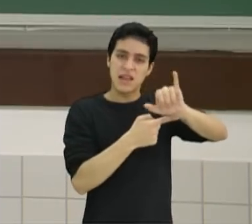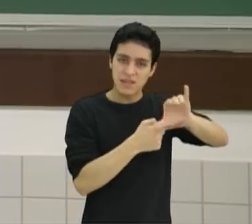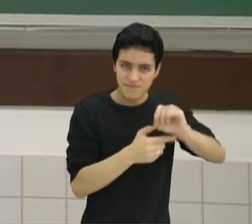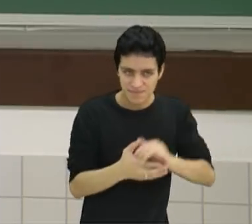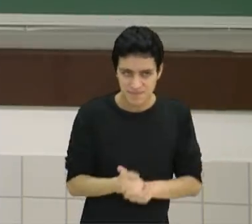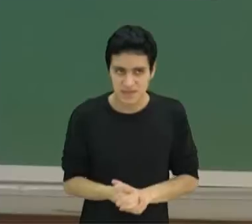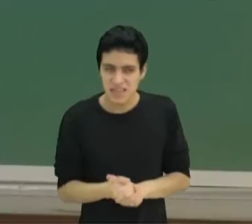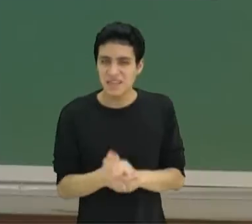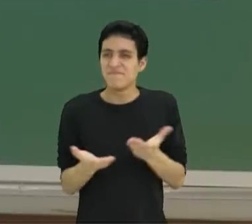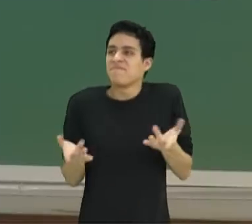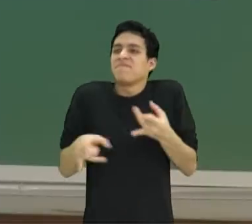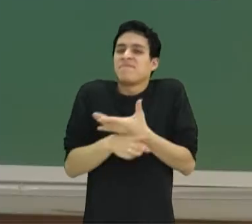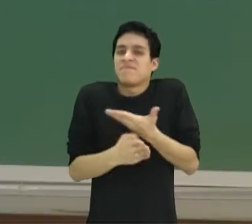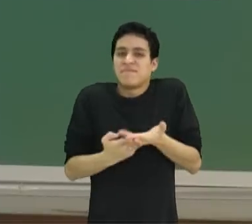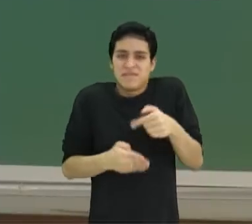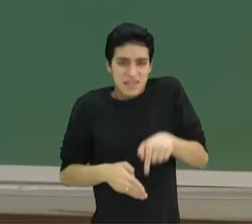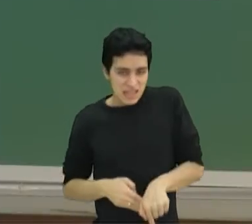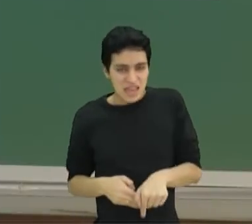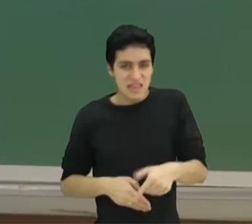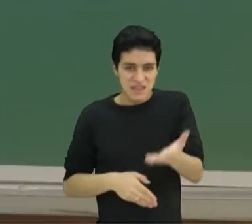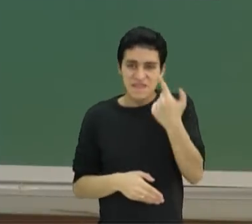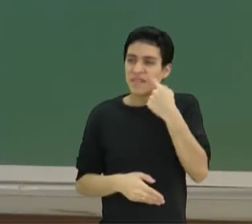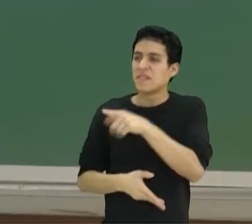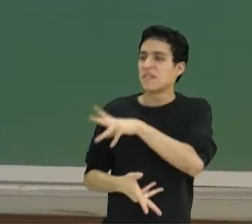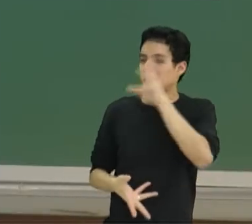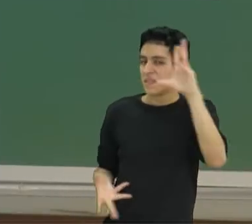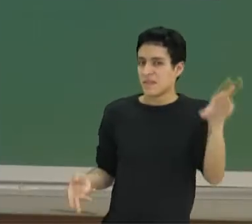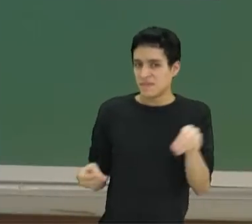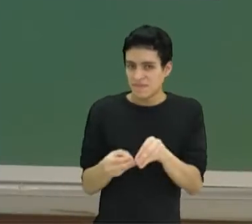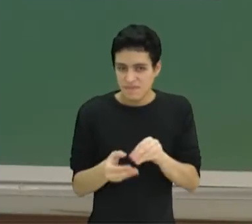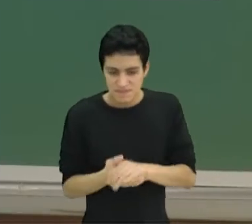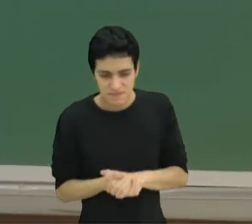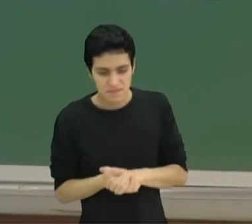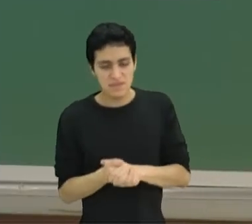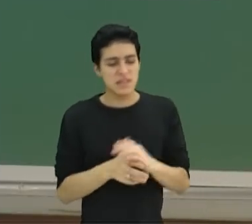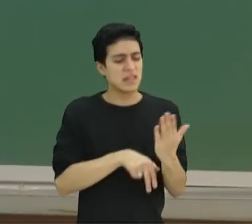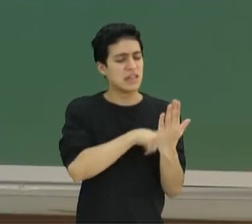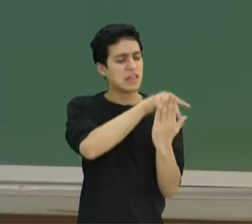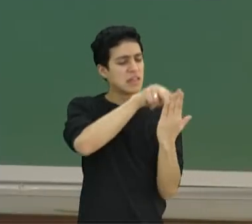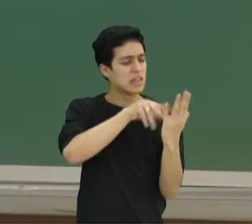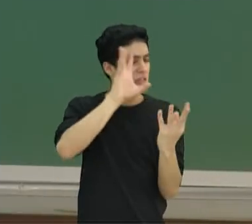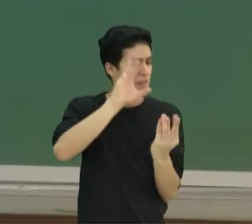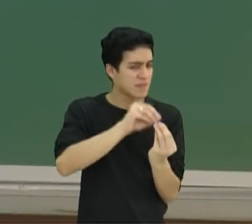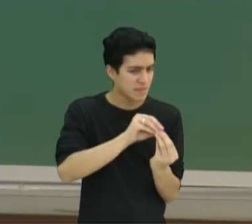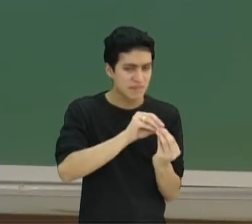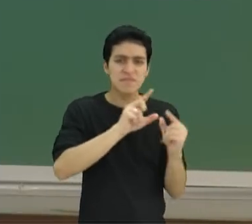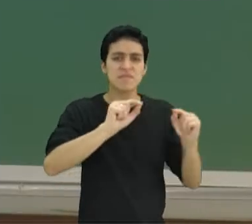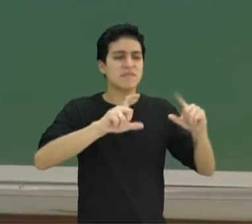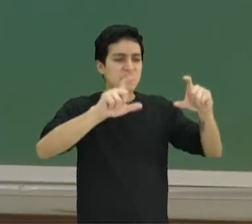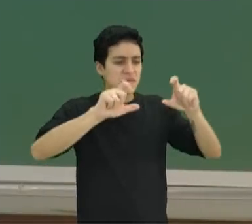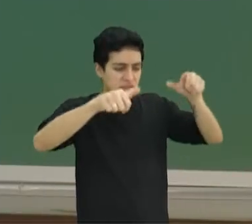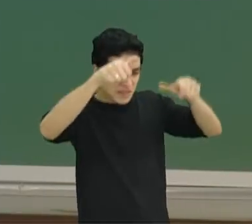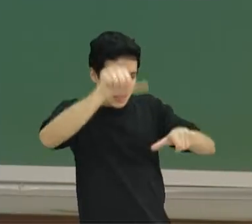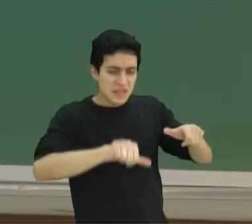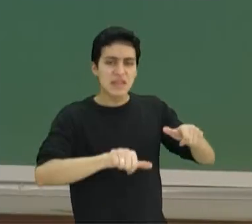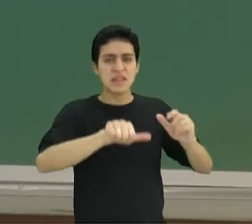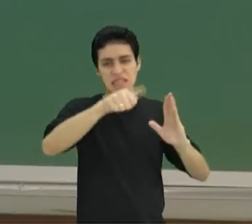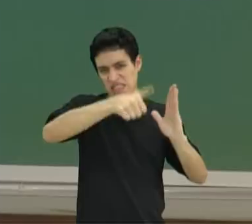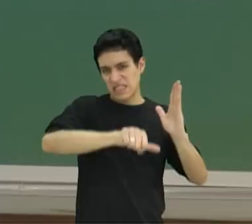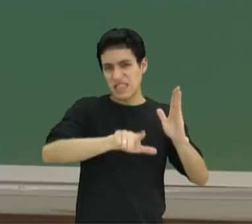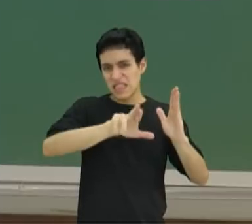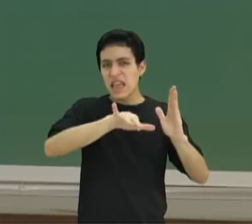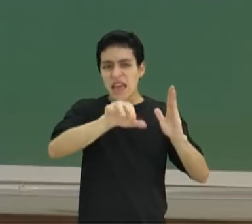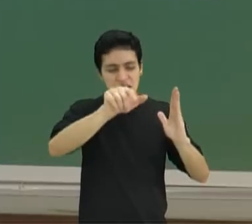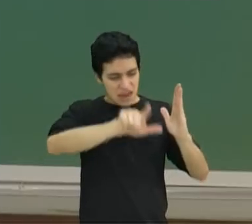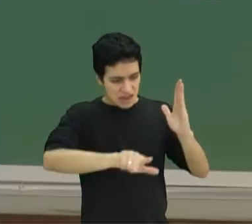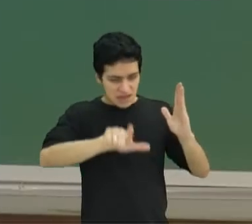Estamos chegando ao fim da nossa aula, acompanhe o resumo. Realizamos a leitura e compreensão de fragmento de ensaio literário através de